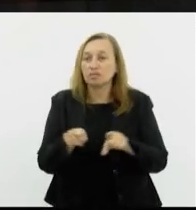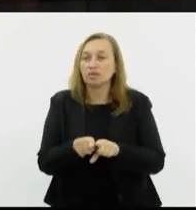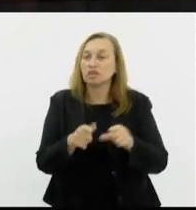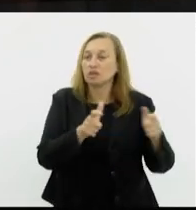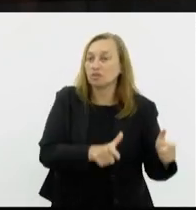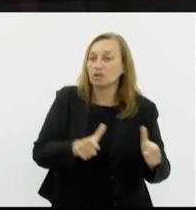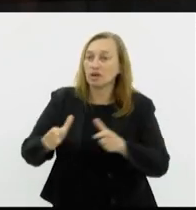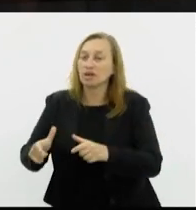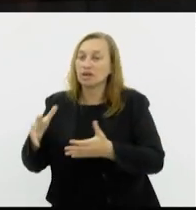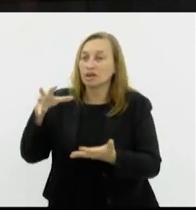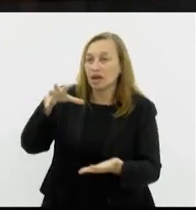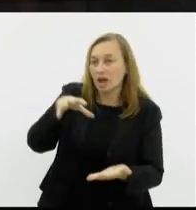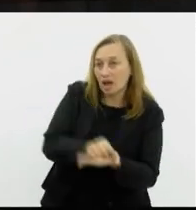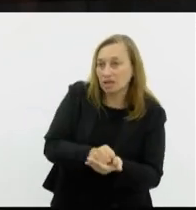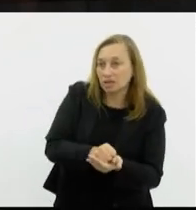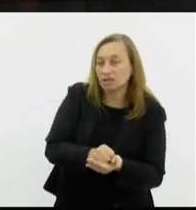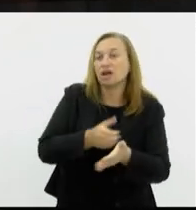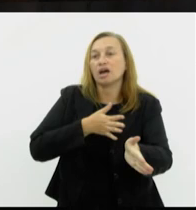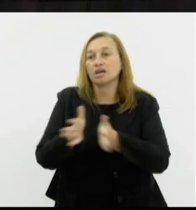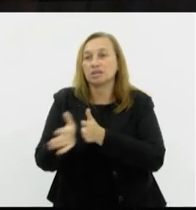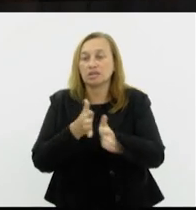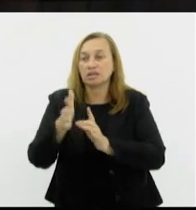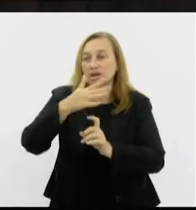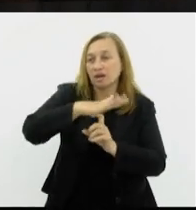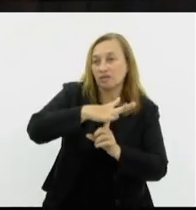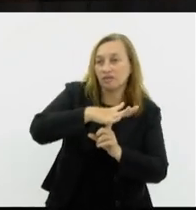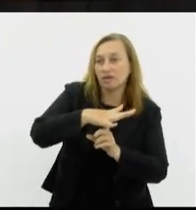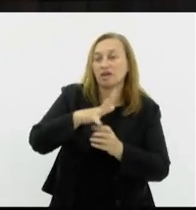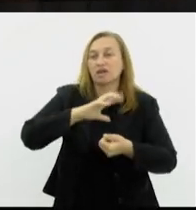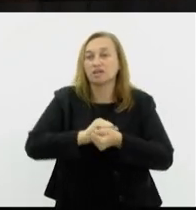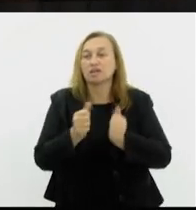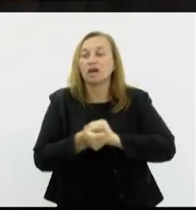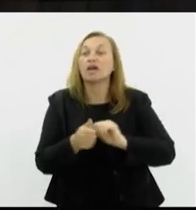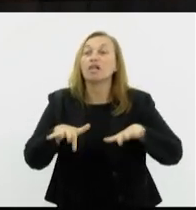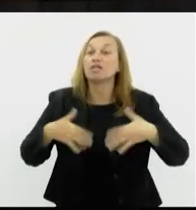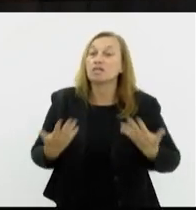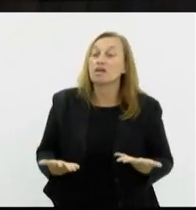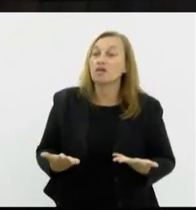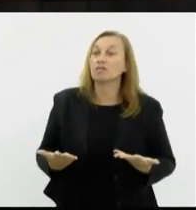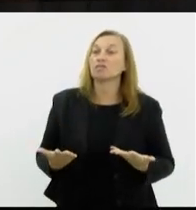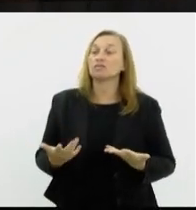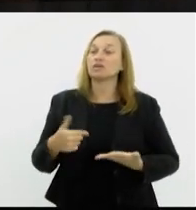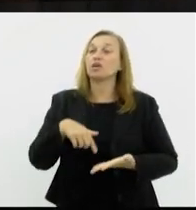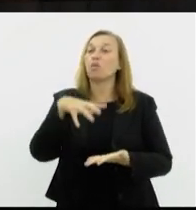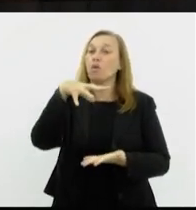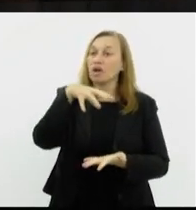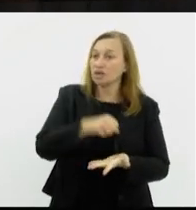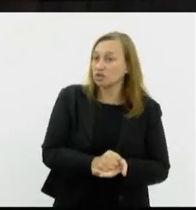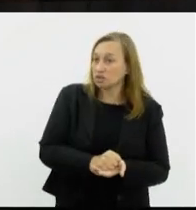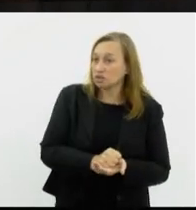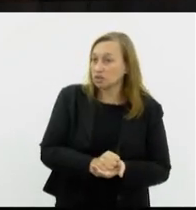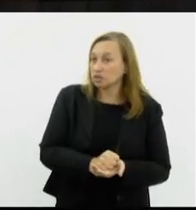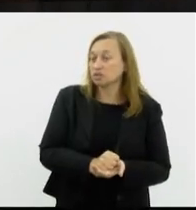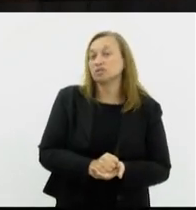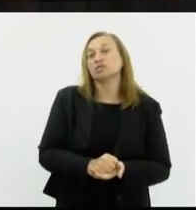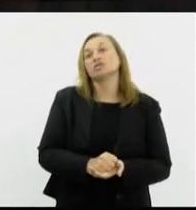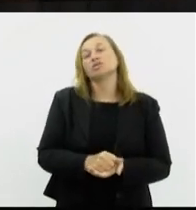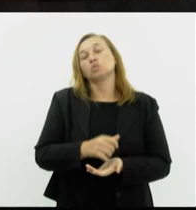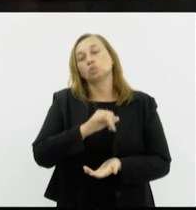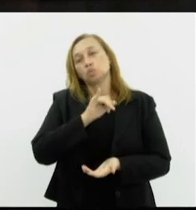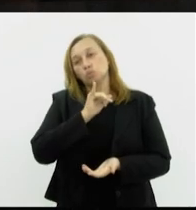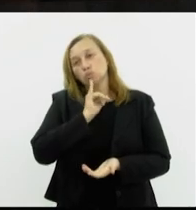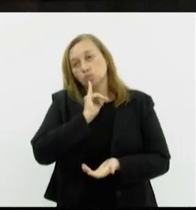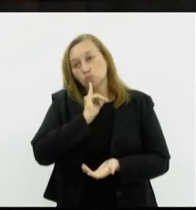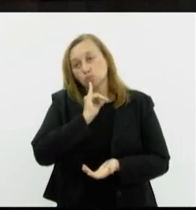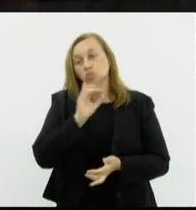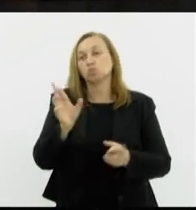cadastrada e acesso a feiras de artesanato. Então, fica aqui o registro, não é, da minha insatisfação